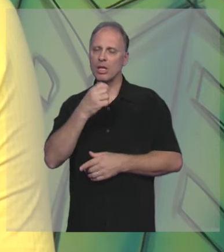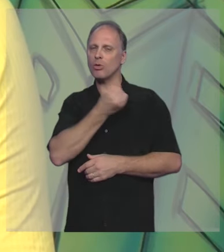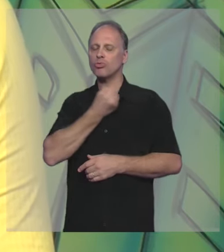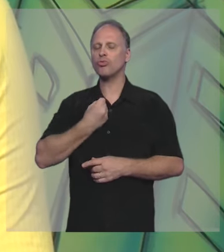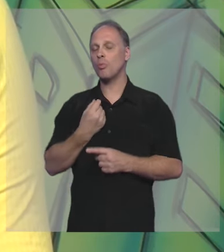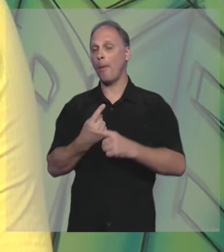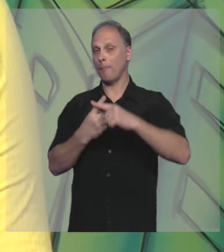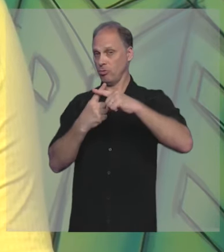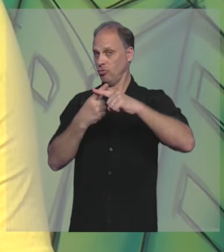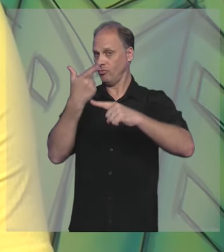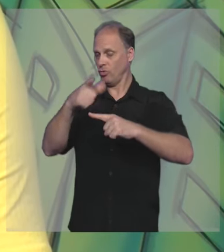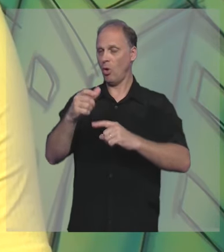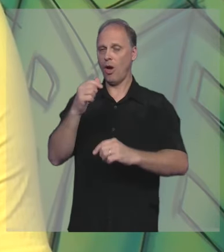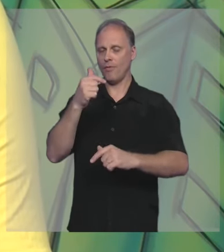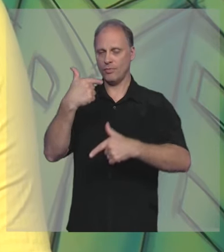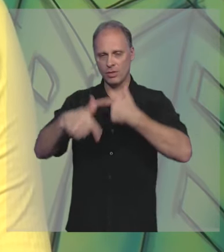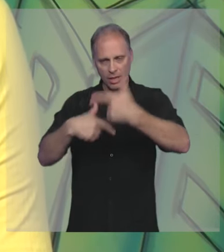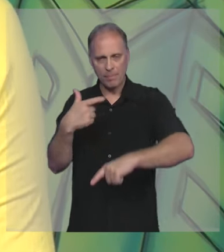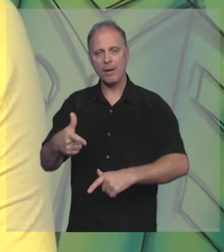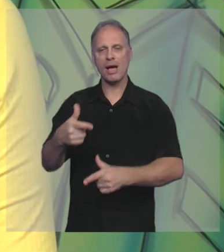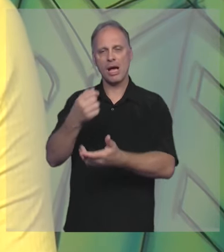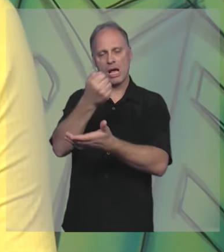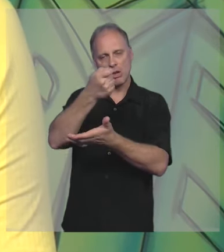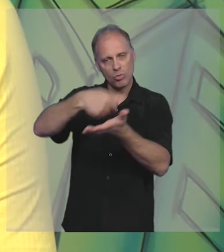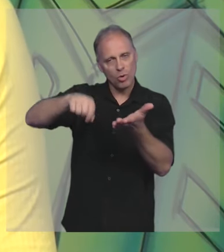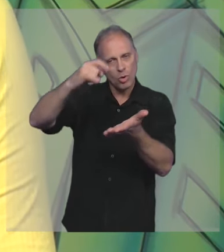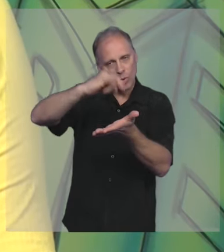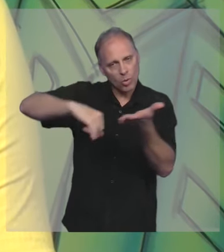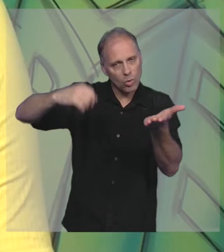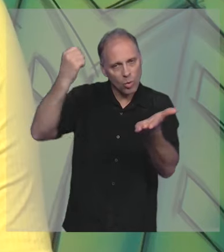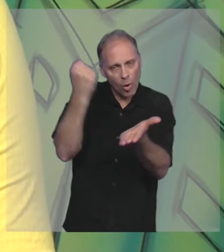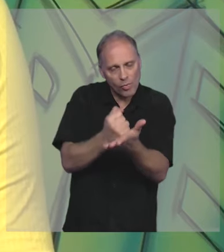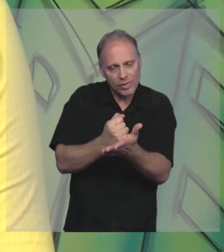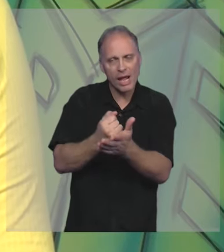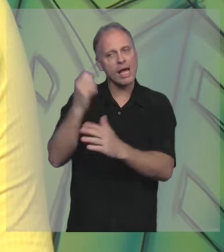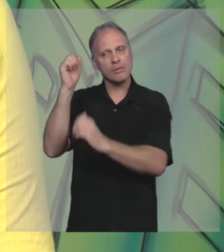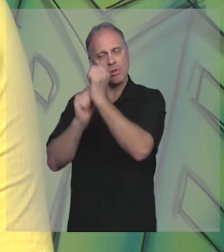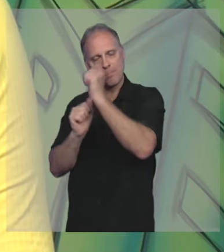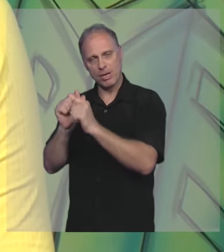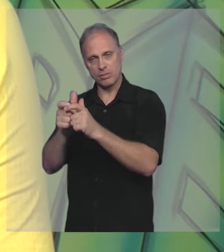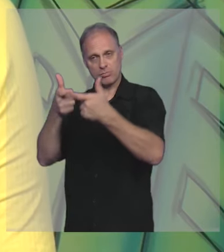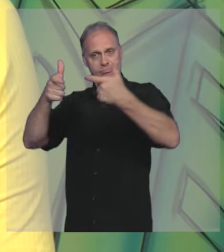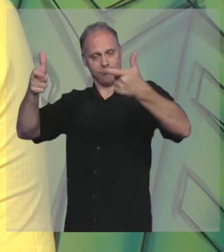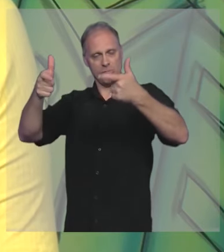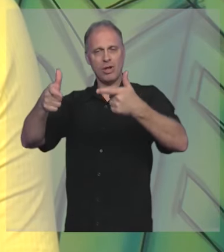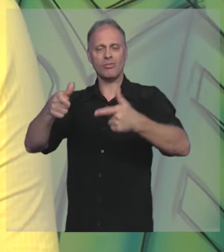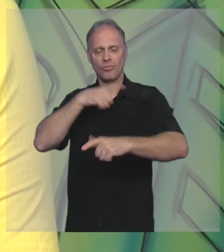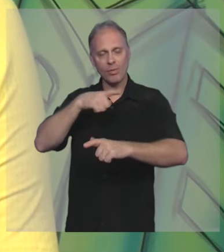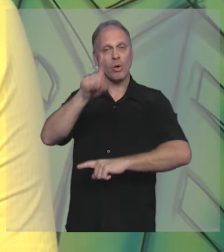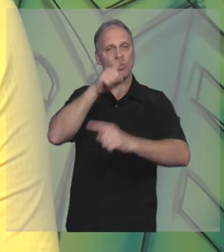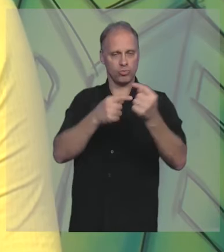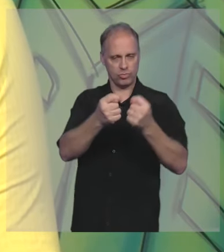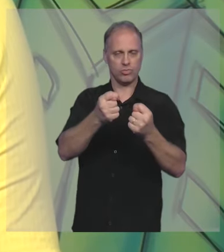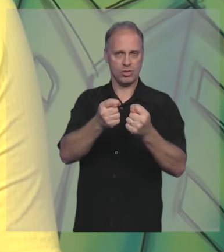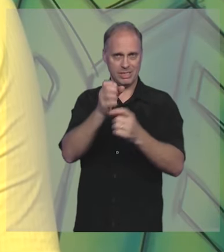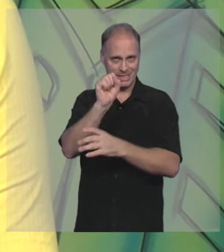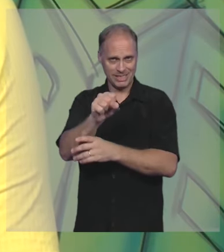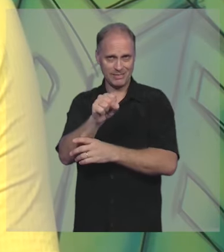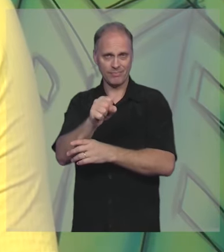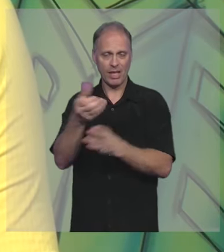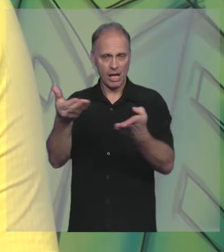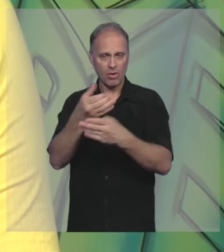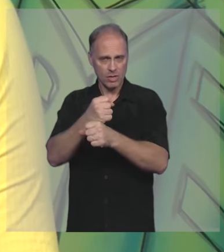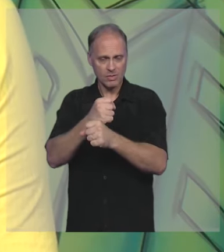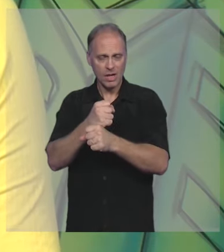números positivos novamente no emprego, na indústria, né? Nós conseguimos ter alguns controles. Óbvio,